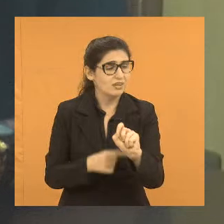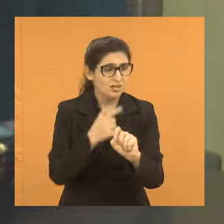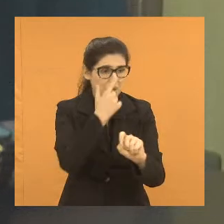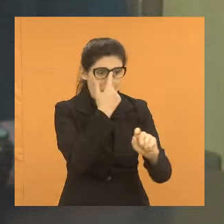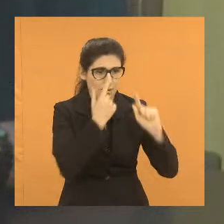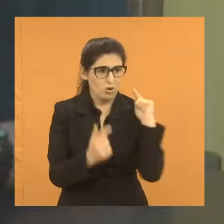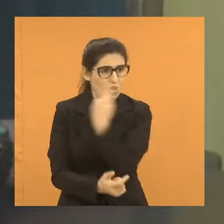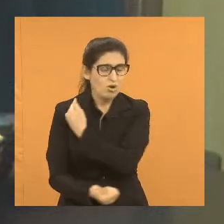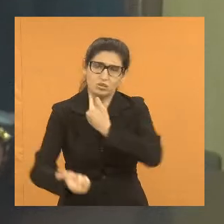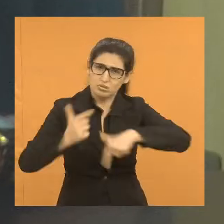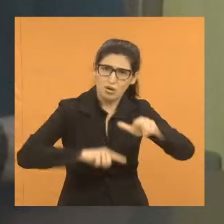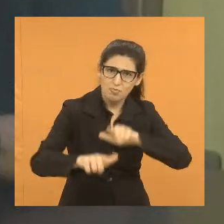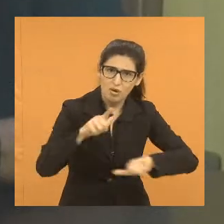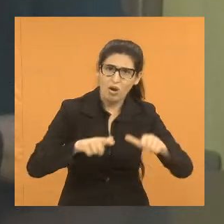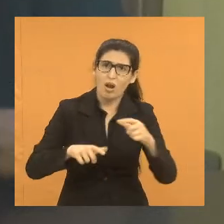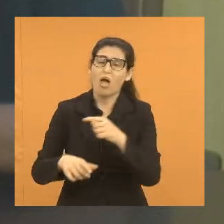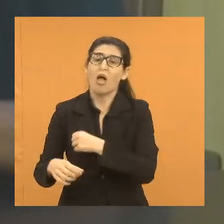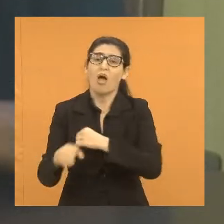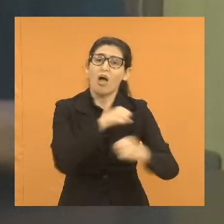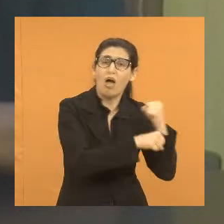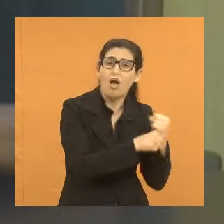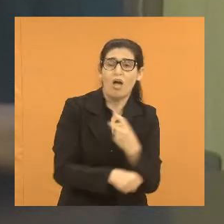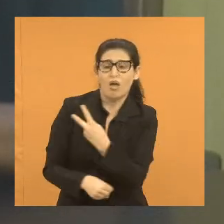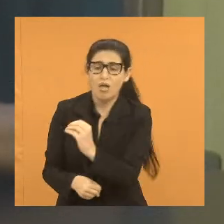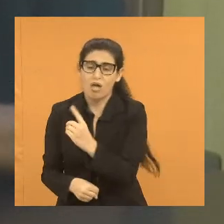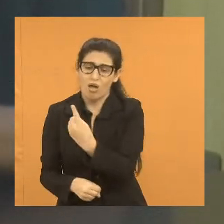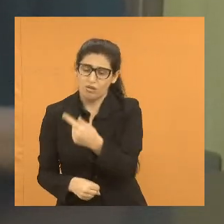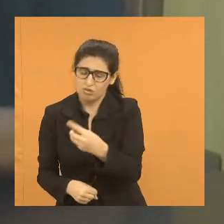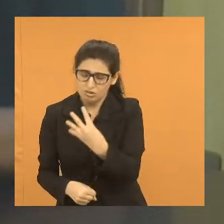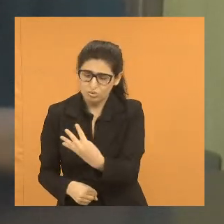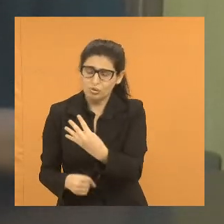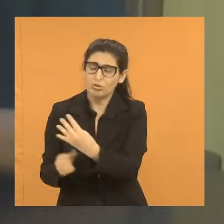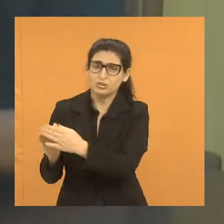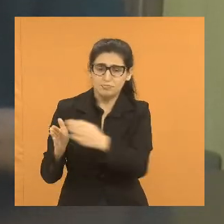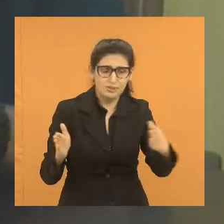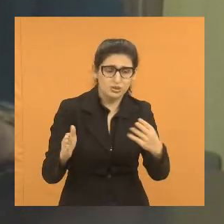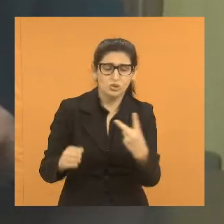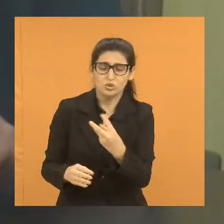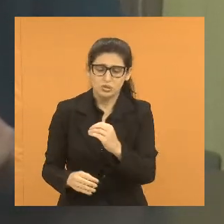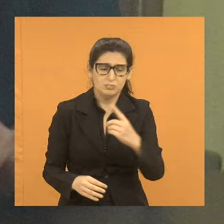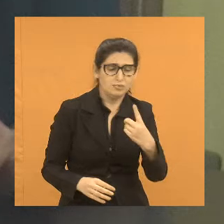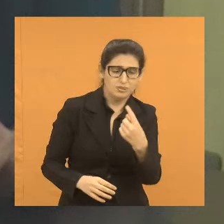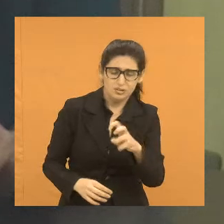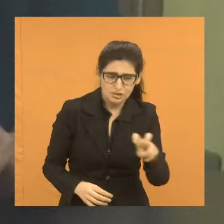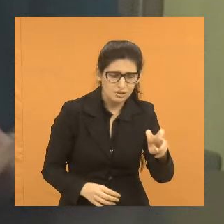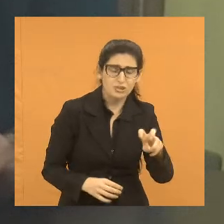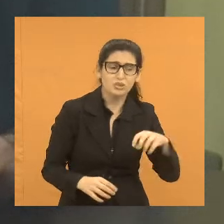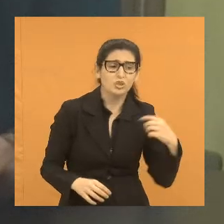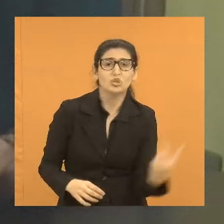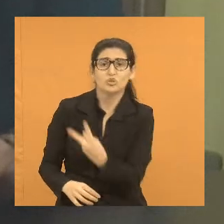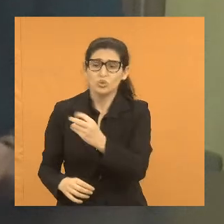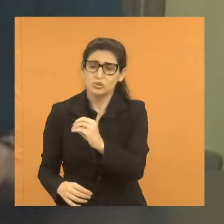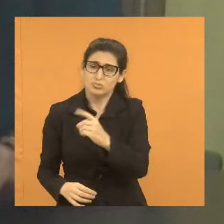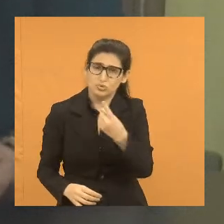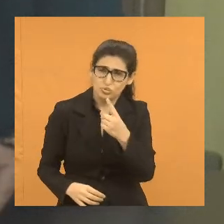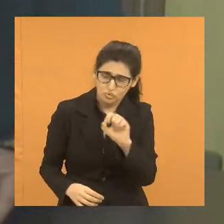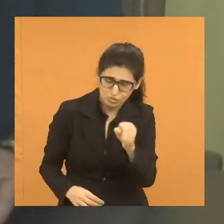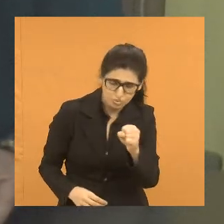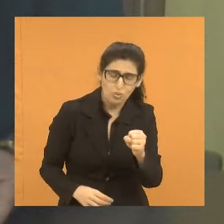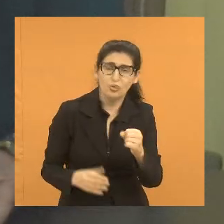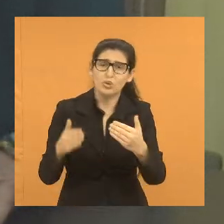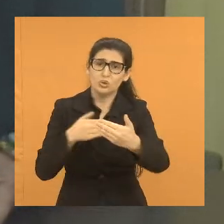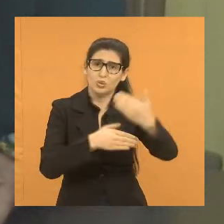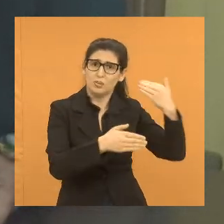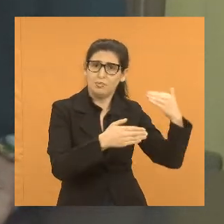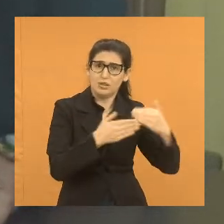trabalhando uma lista de 2014, 2015, e agora a gente está chegando em 2018 e está vendo, desde 2017,